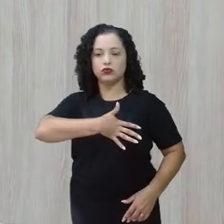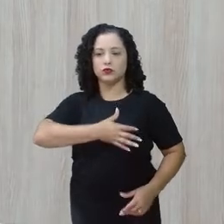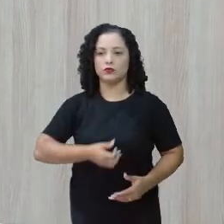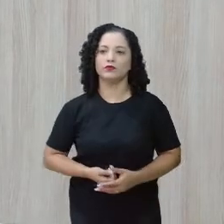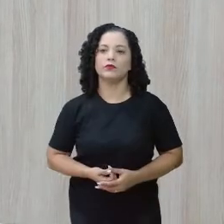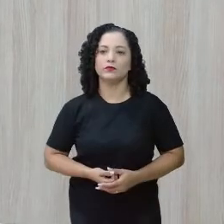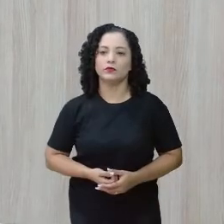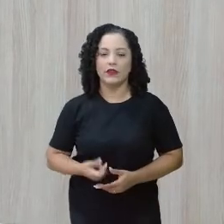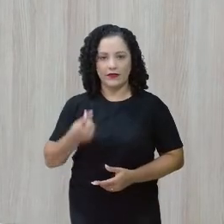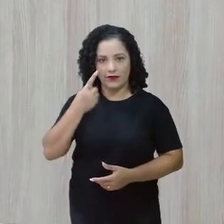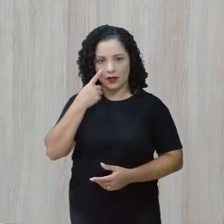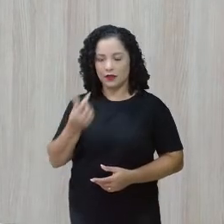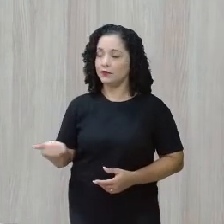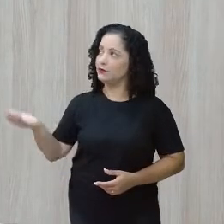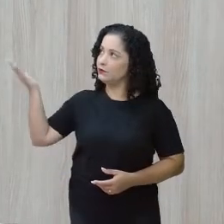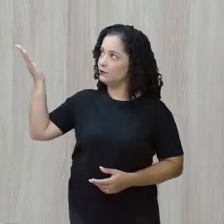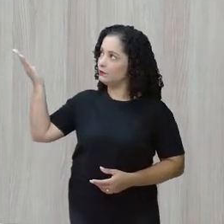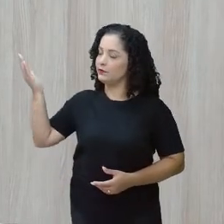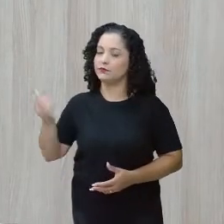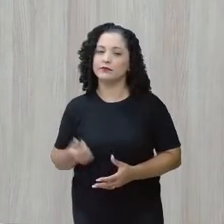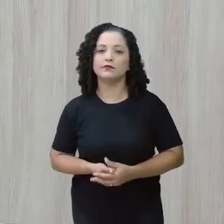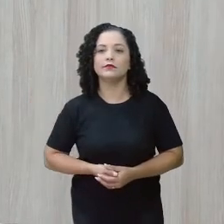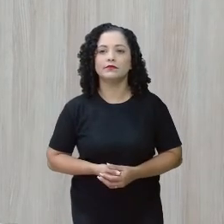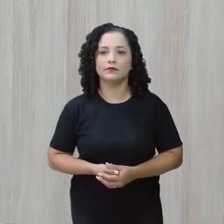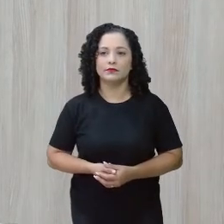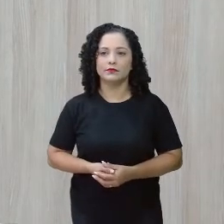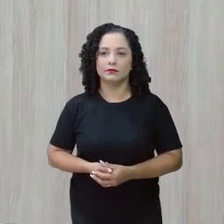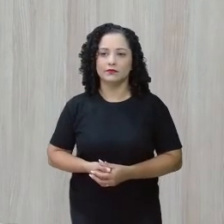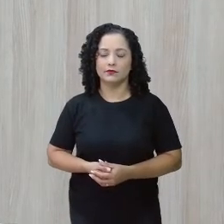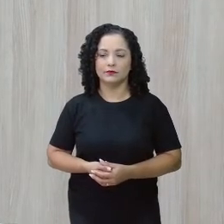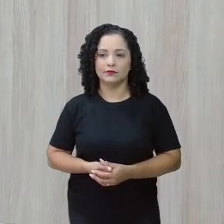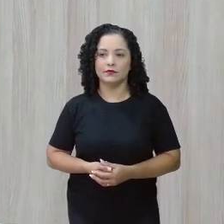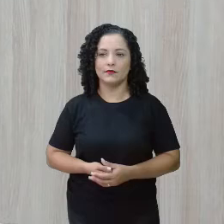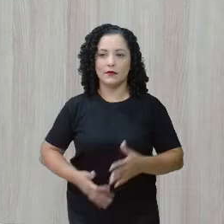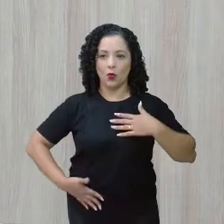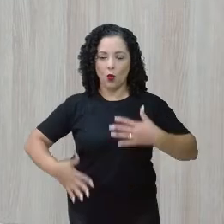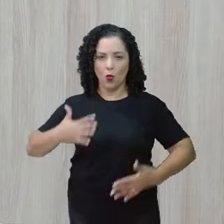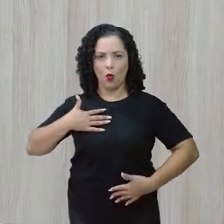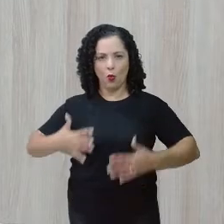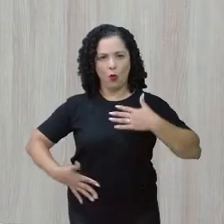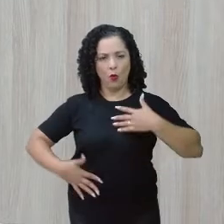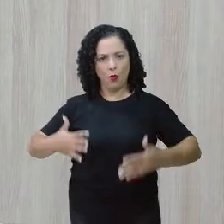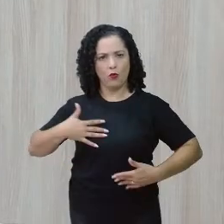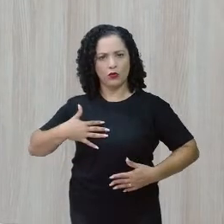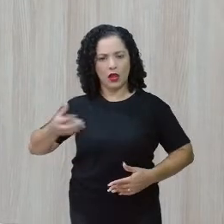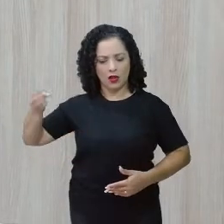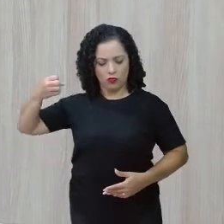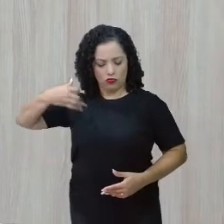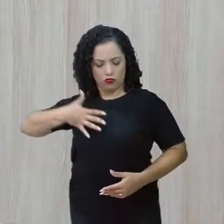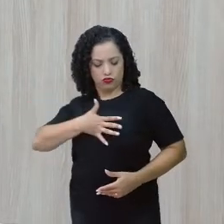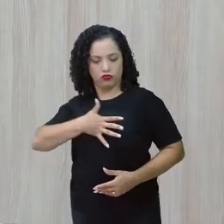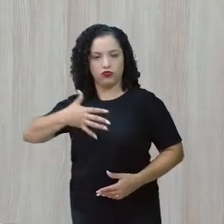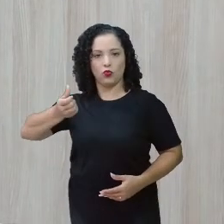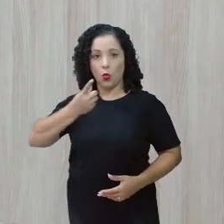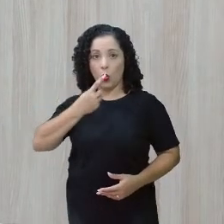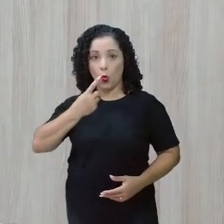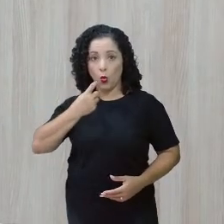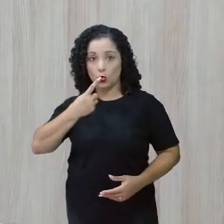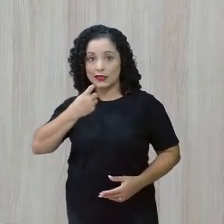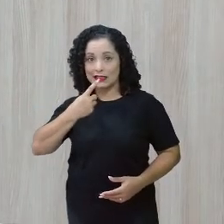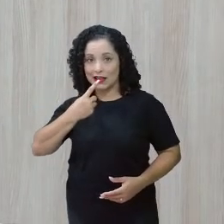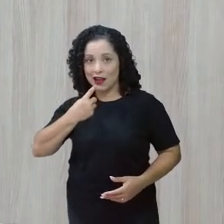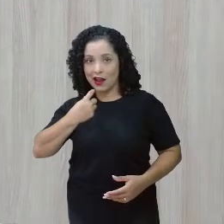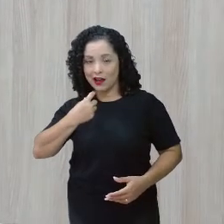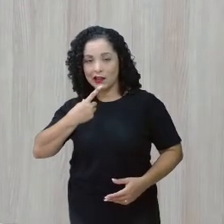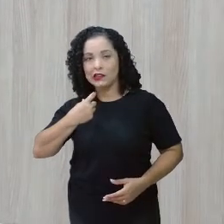eu tenho ó, a questão do corpo mandando para o coração o sangue rico em